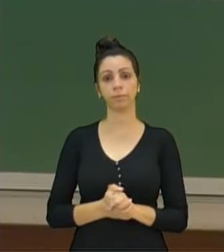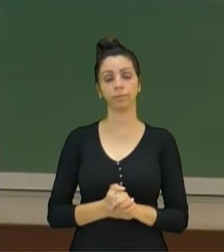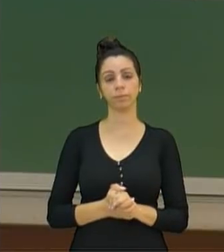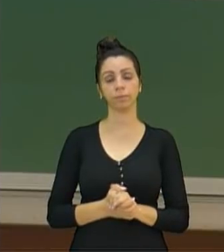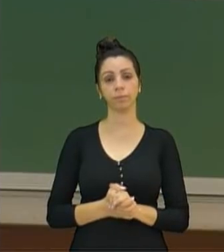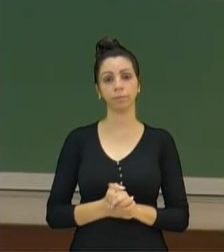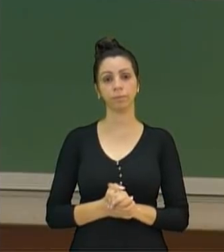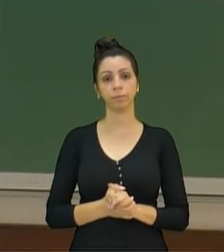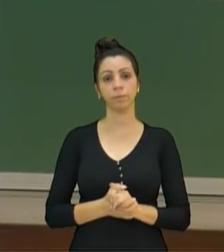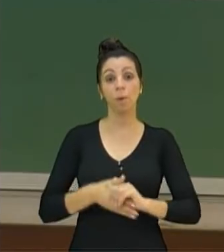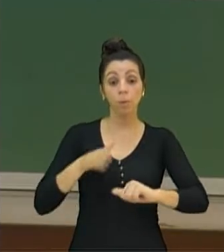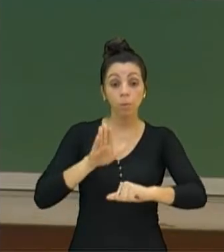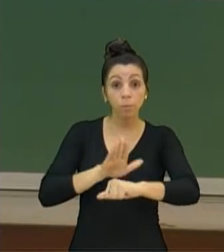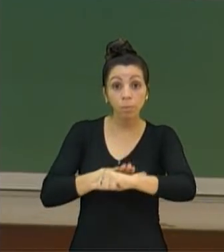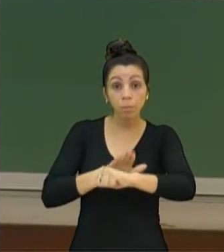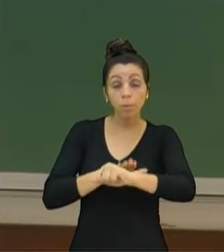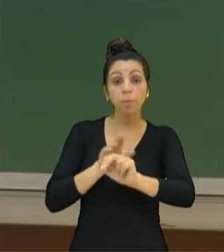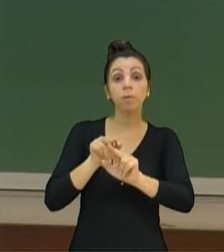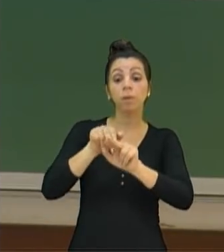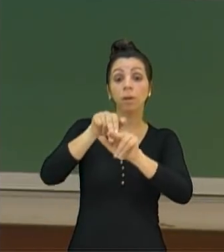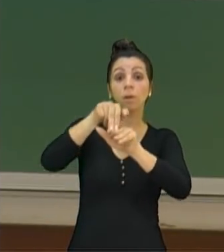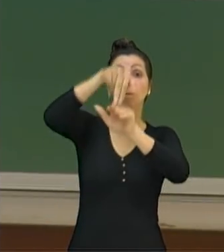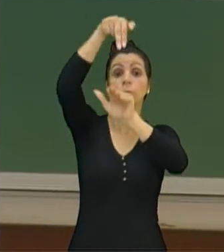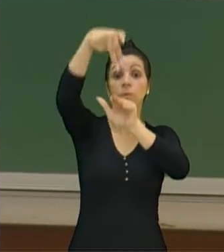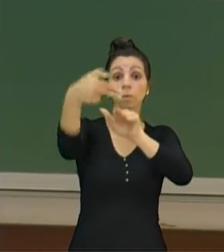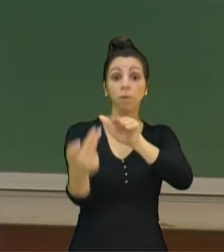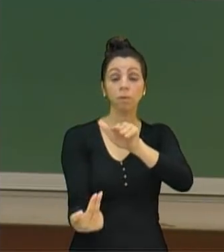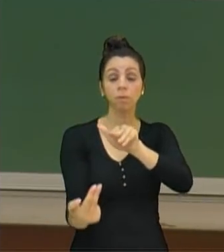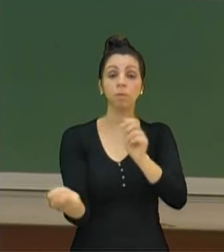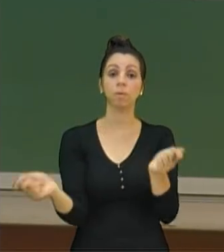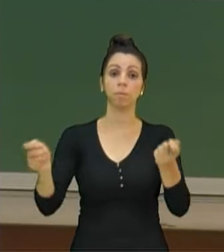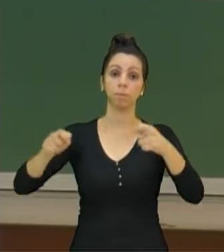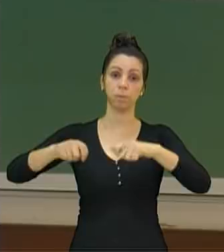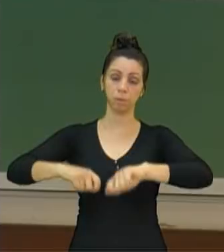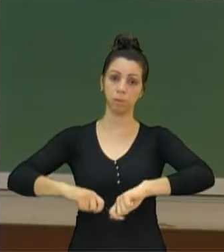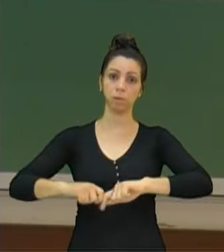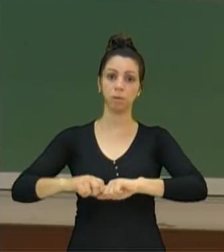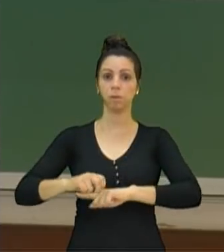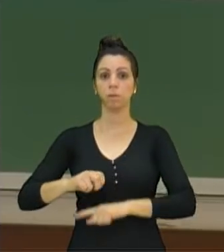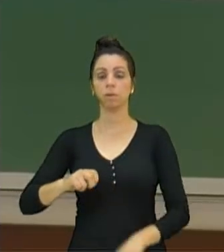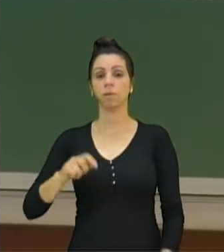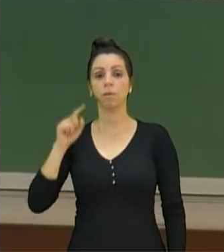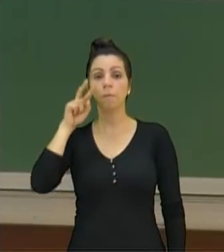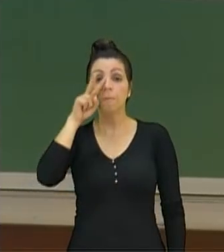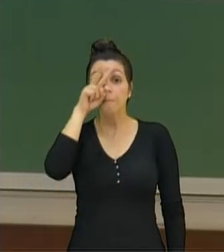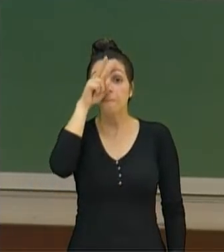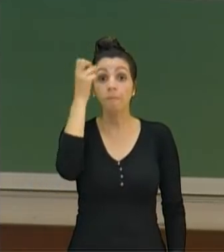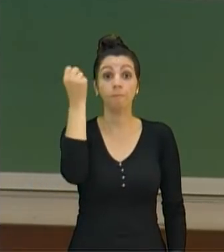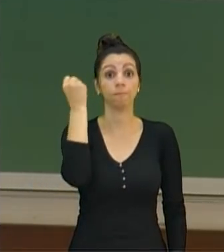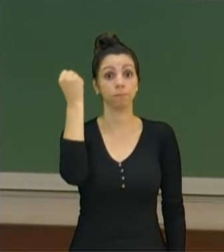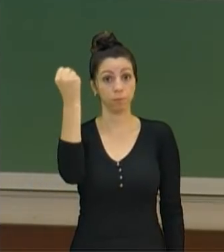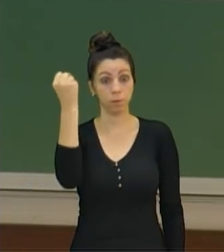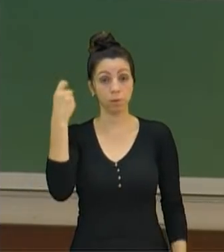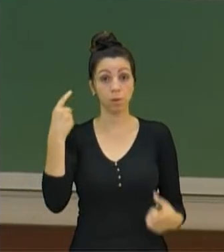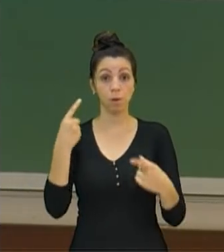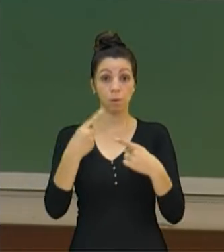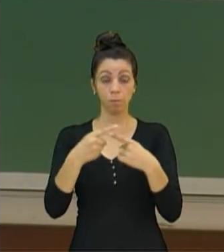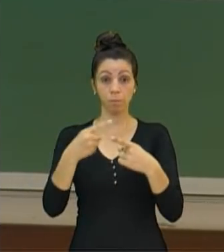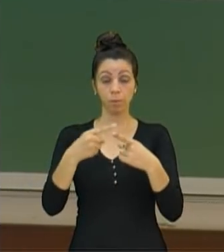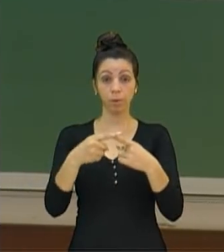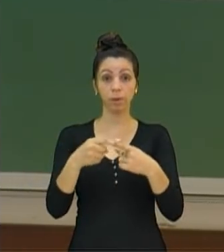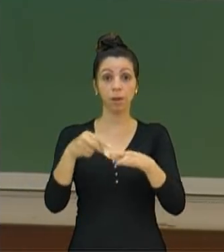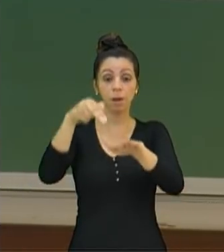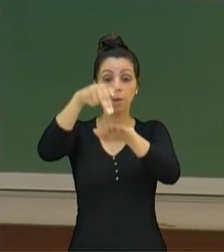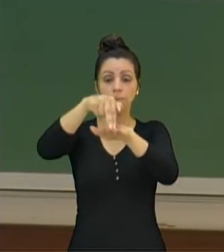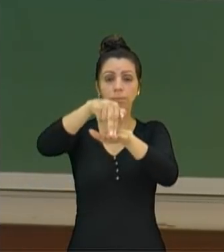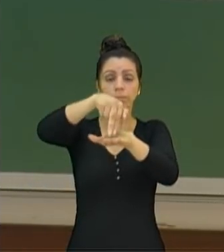no momento do salto. Primeiro, ele precisa ter muita força, porque com o corpo no ar, ele